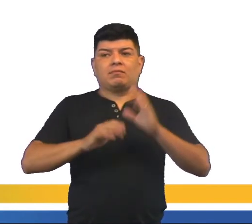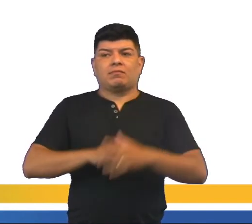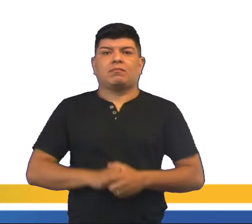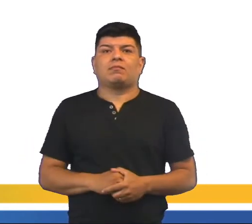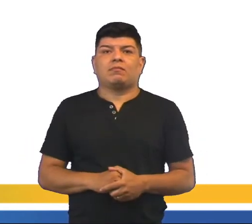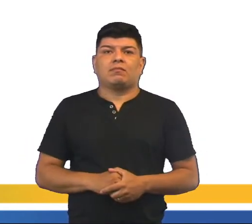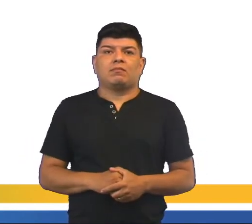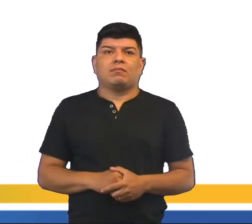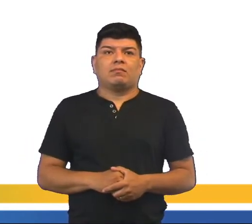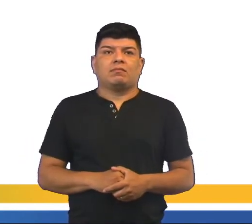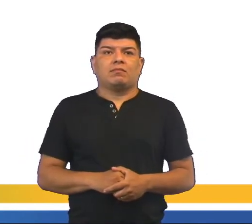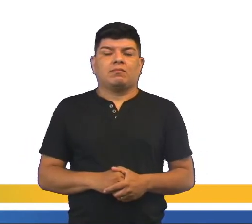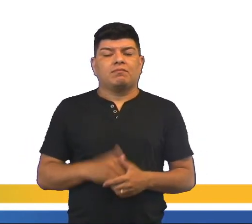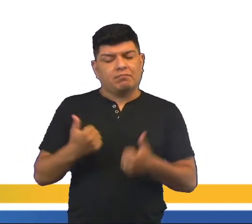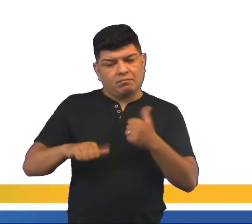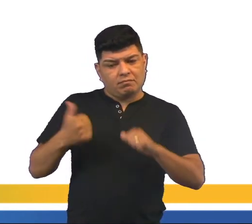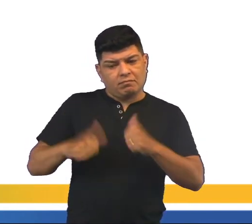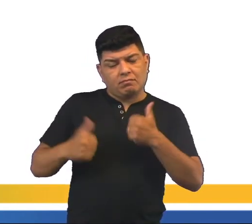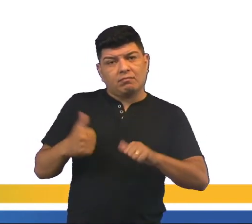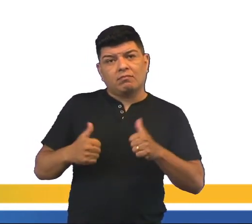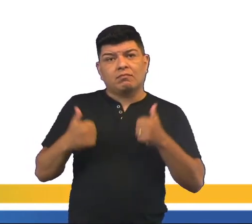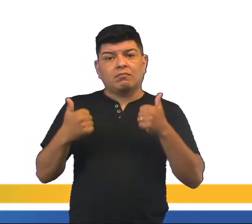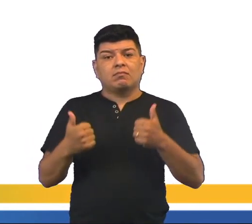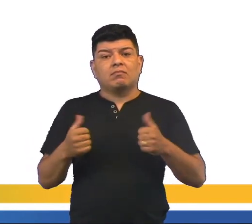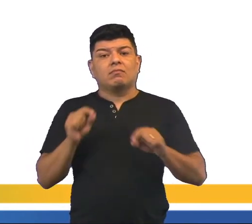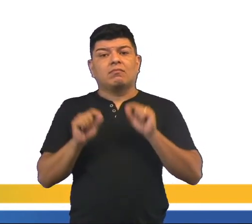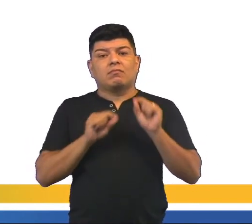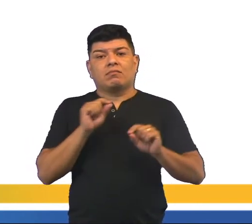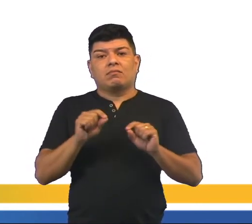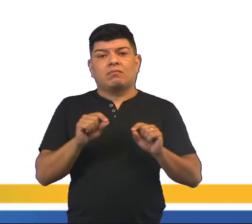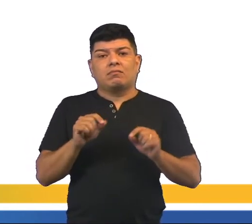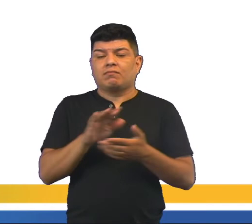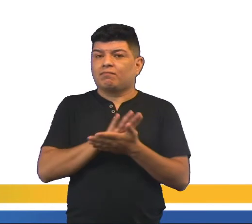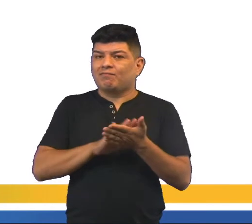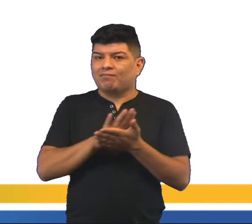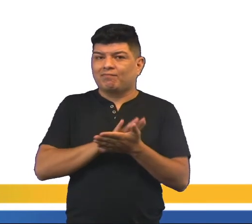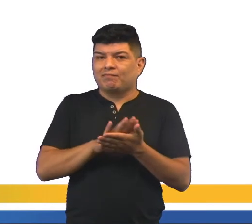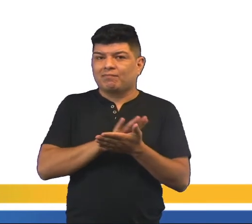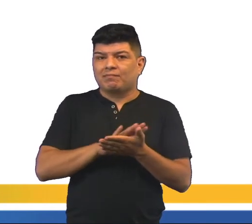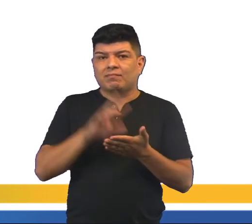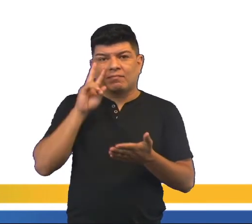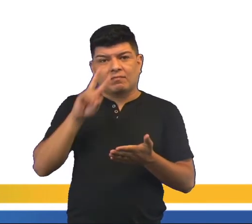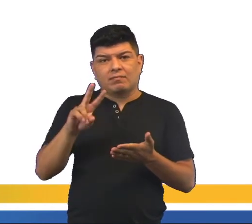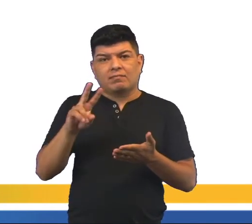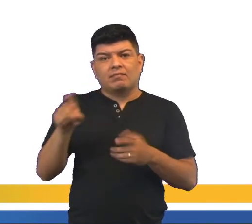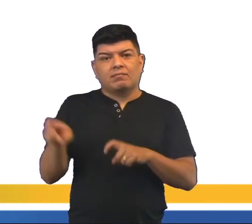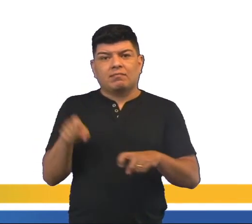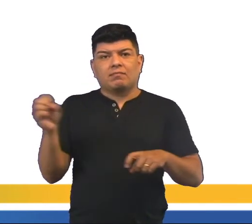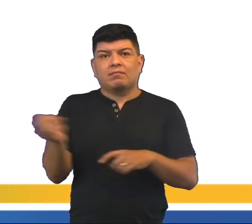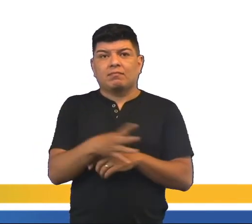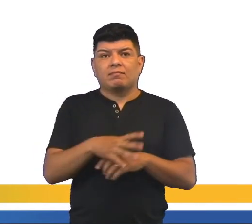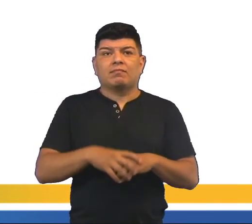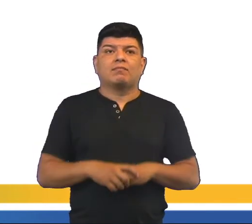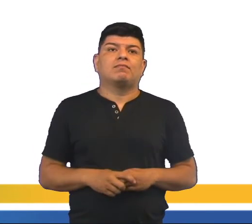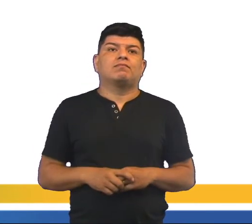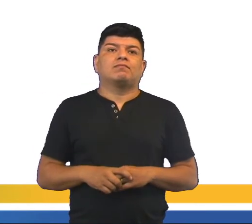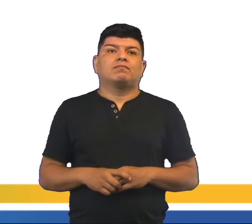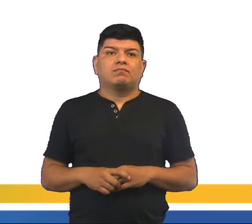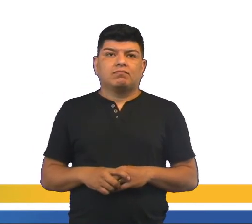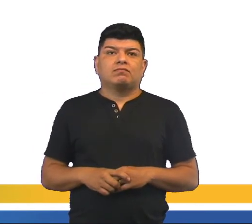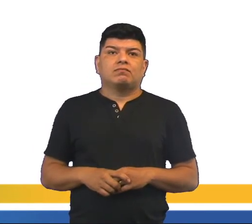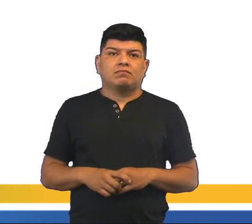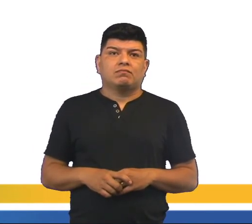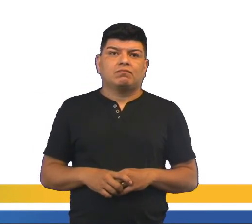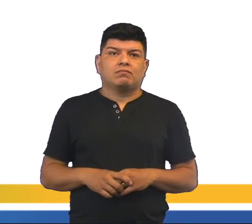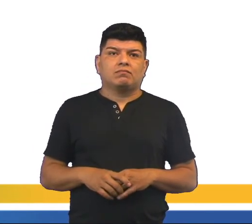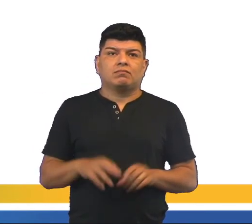tecnológicas. Analisa direitinho, vamos ver o que não tem nada a ver aí com a agricultura moderna. Vamos para a resposta? É